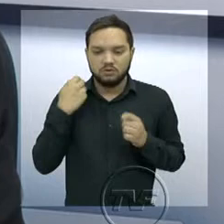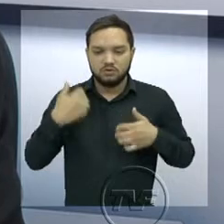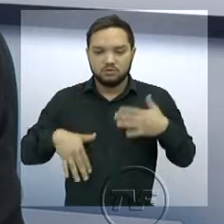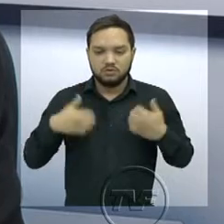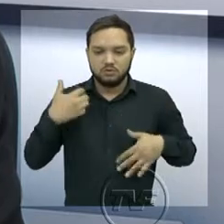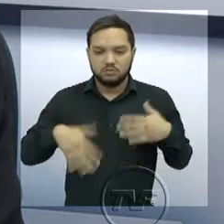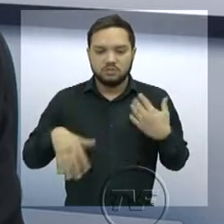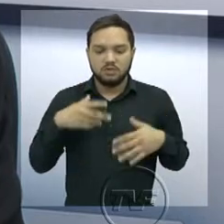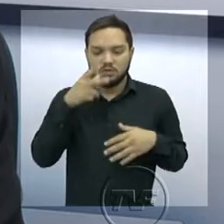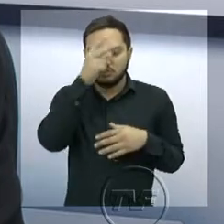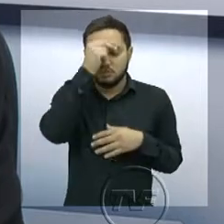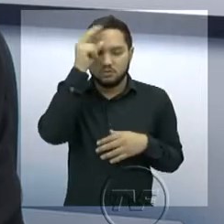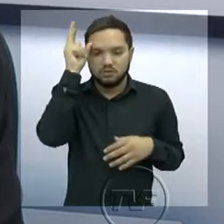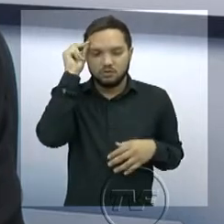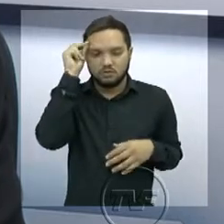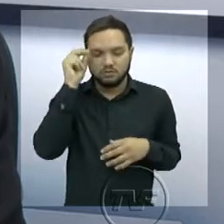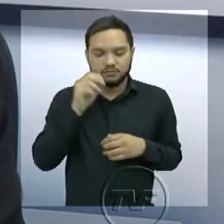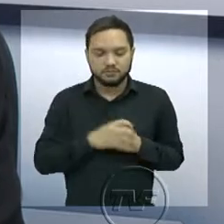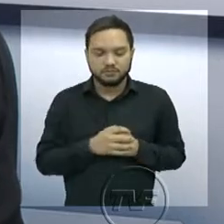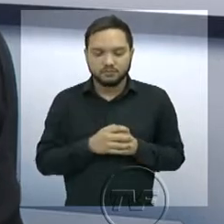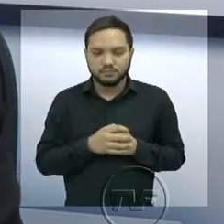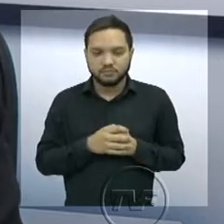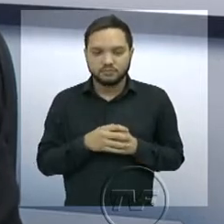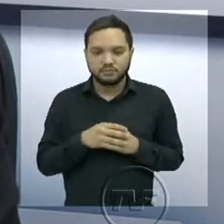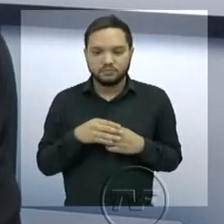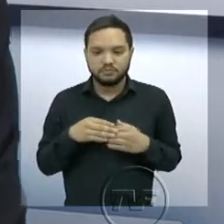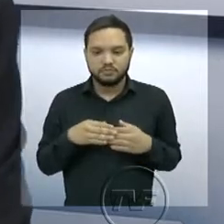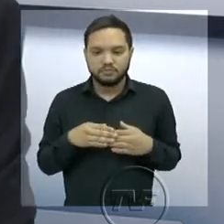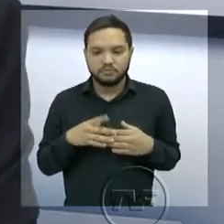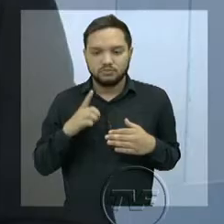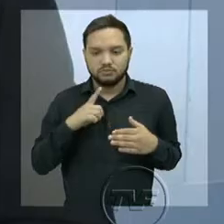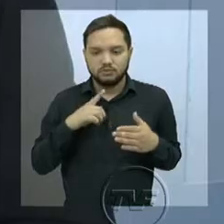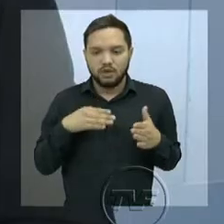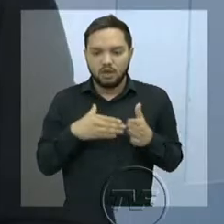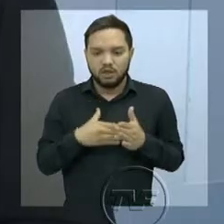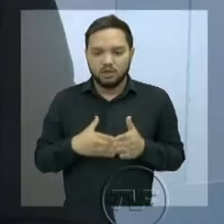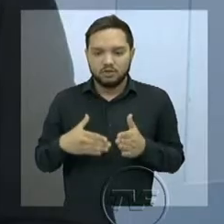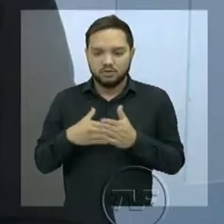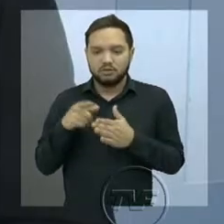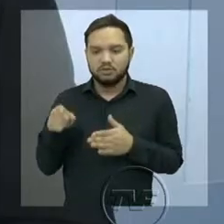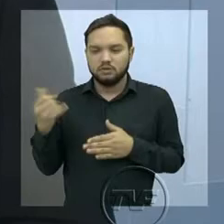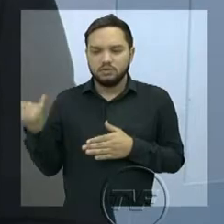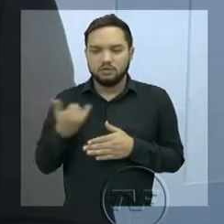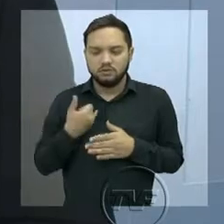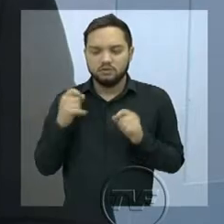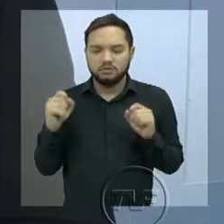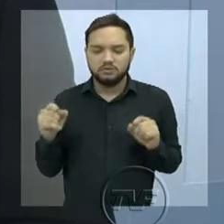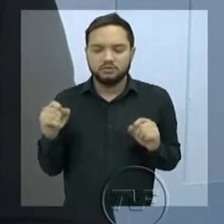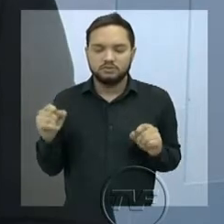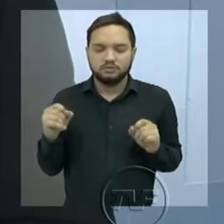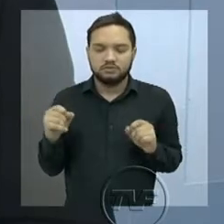limites municipais, o Luiz Cláudio Ferreira Barbosa lembrou